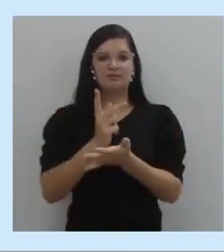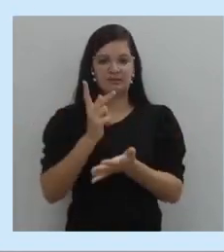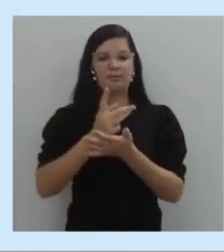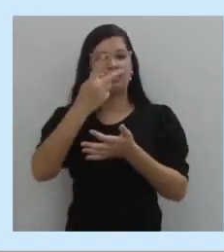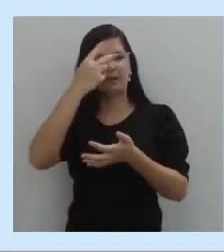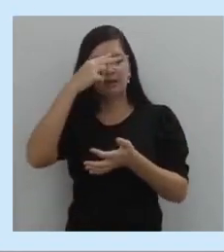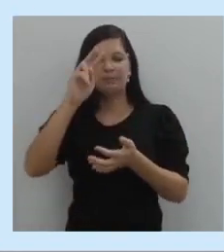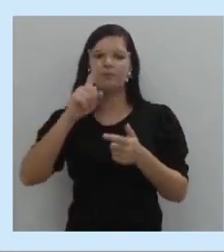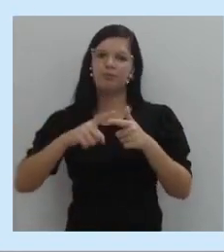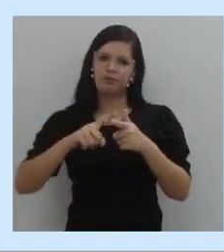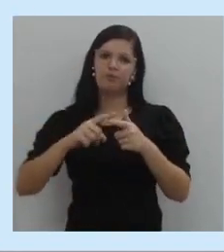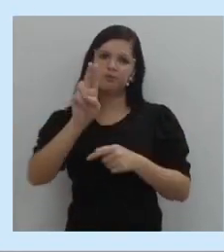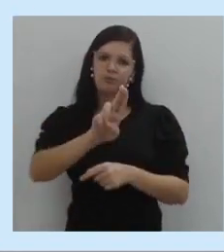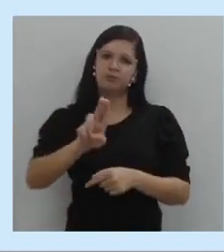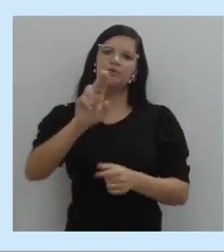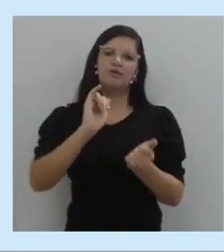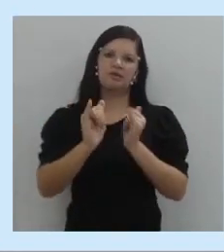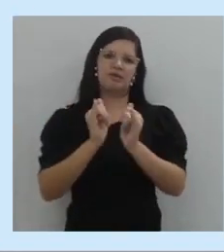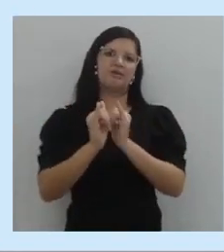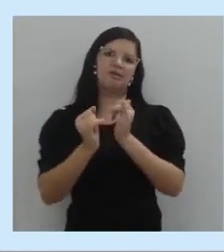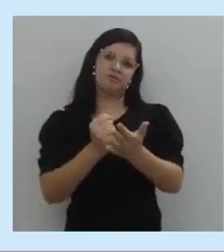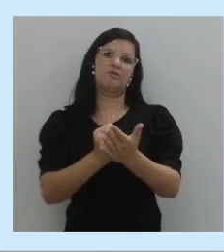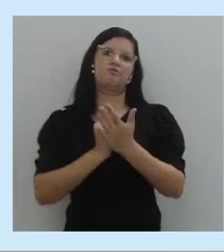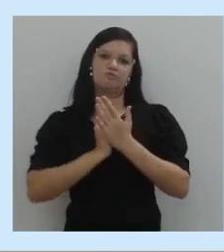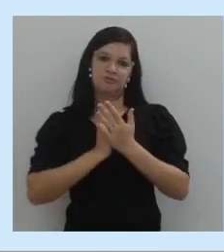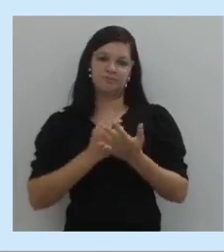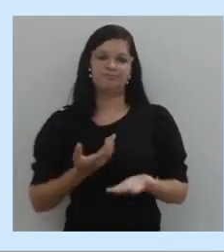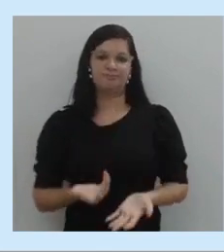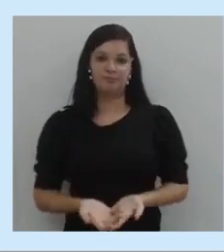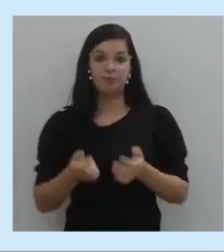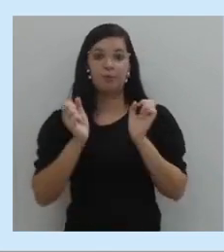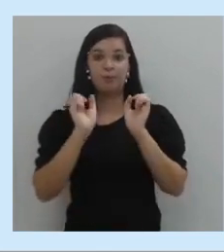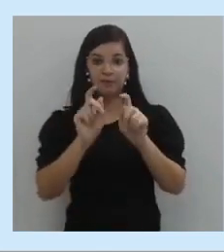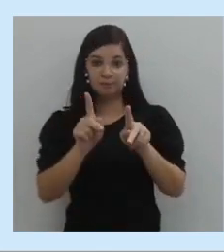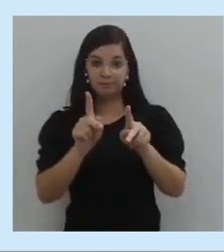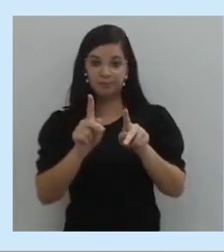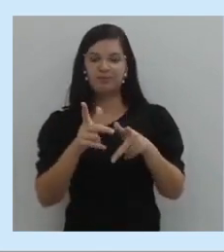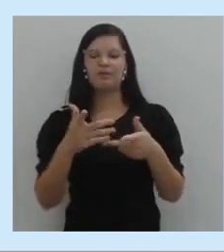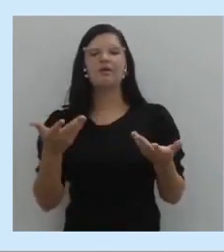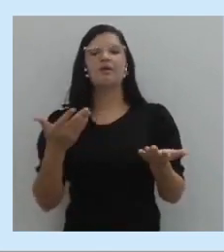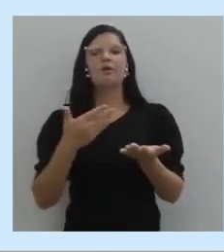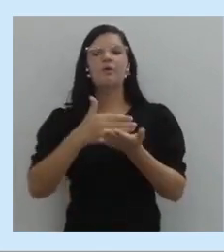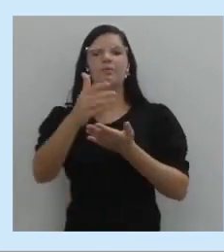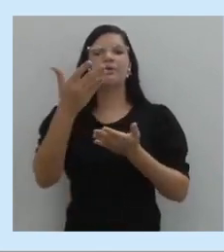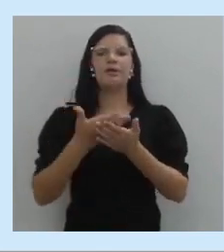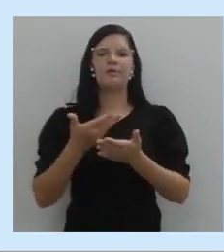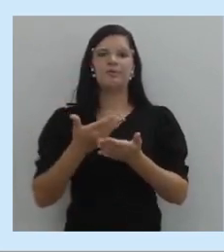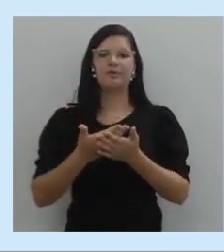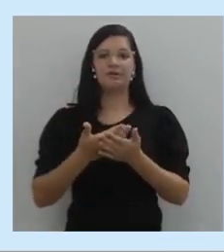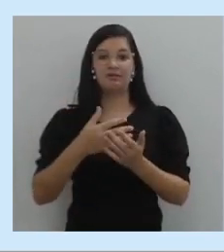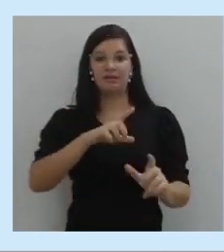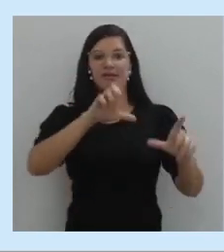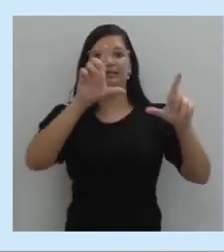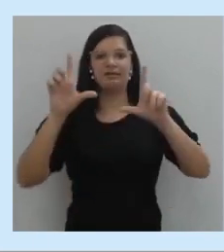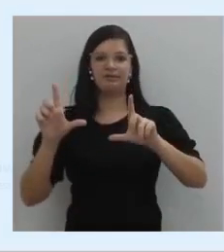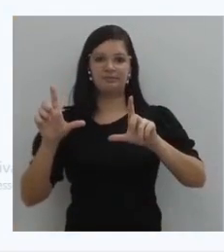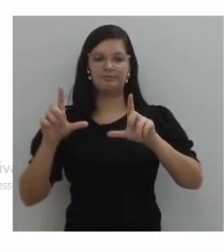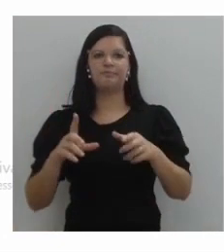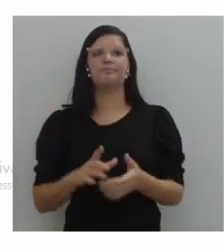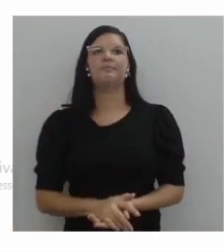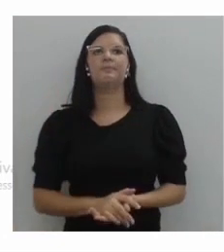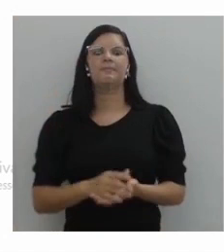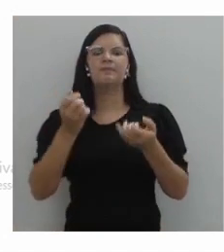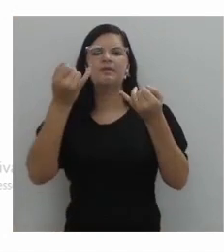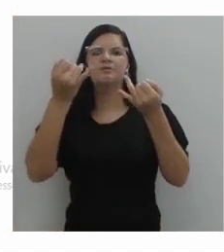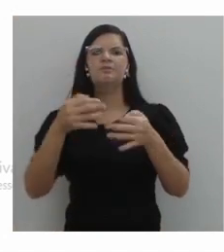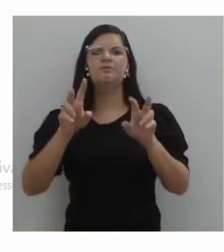que consigam usar a internet também ao seu favor. Ok, oitavo ano. Vamos começar nossa aula. Acompanhe na tela. Então a